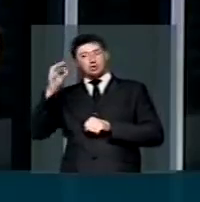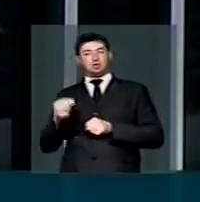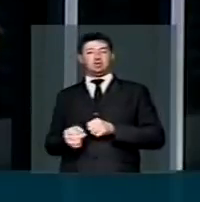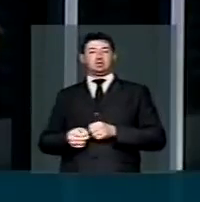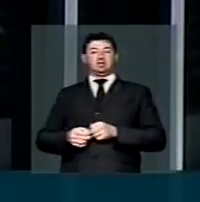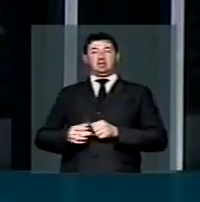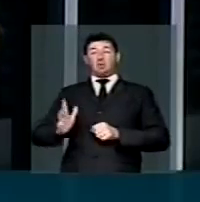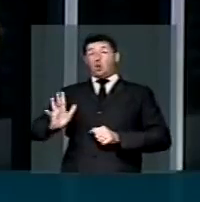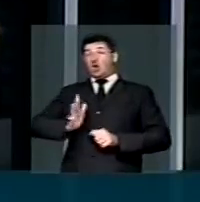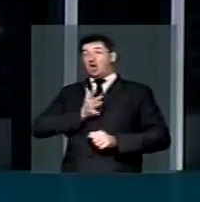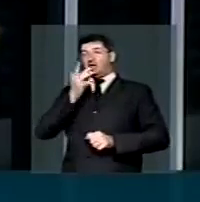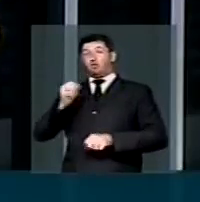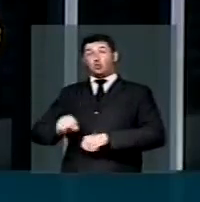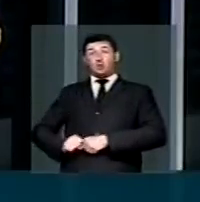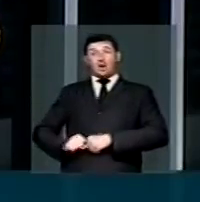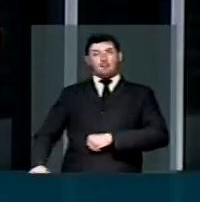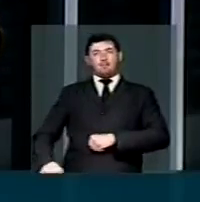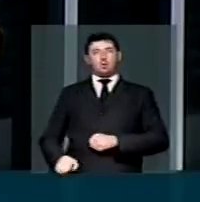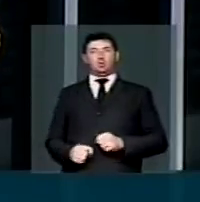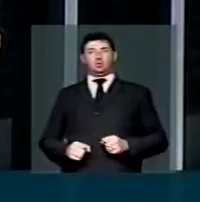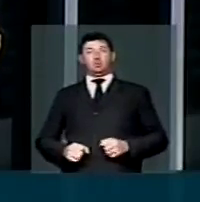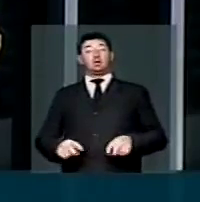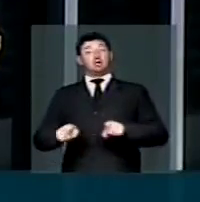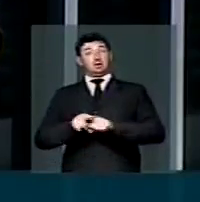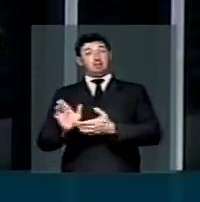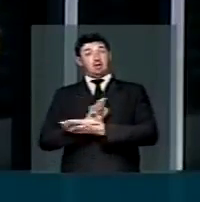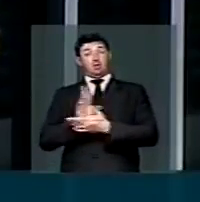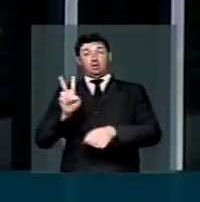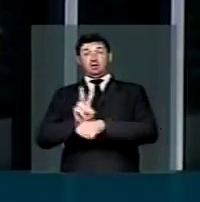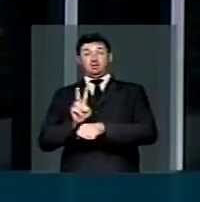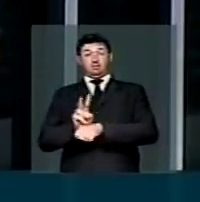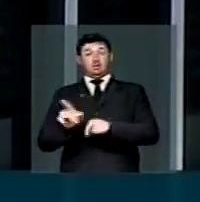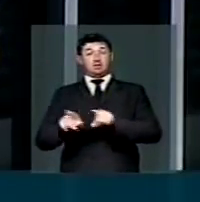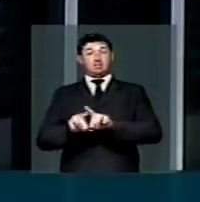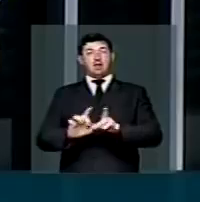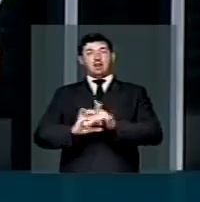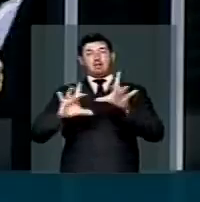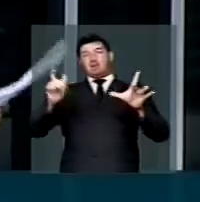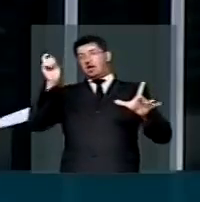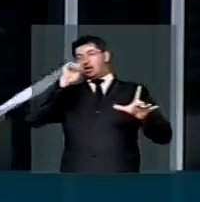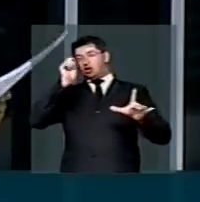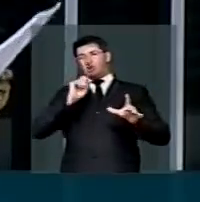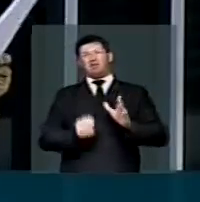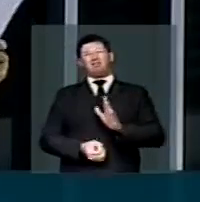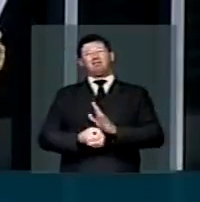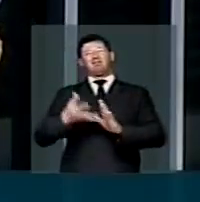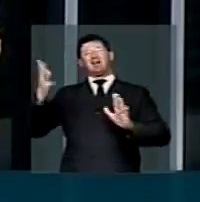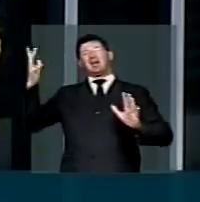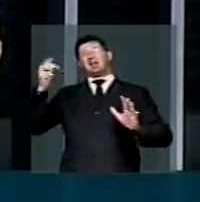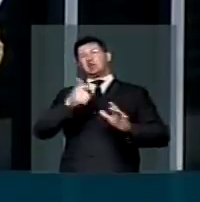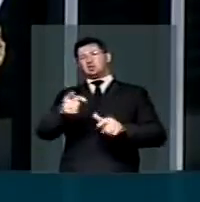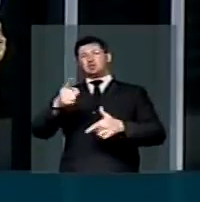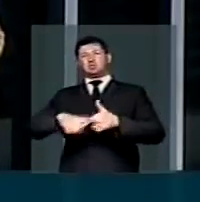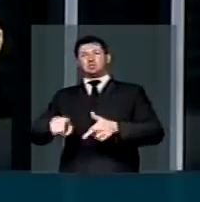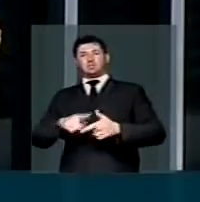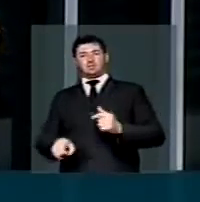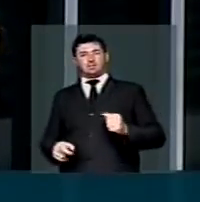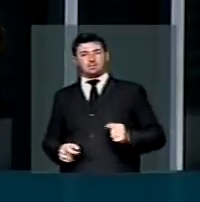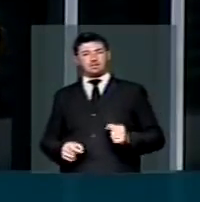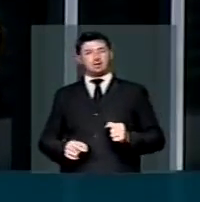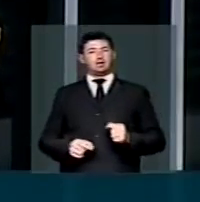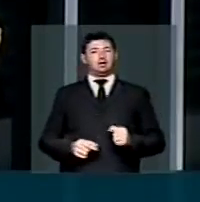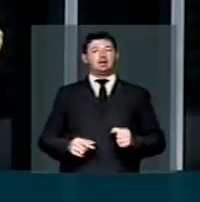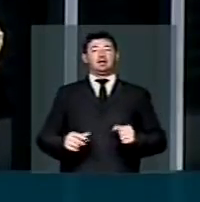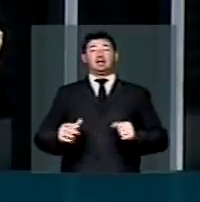na monstruosidade do aborto, sem falar que alguns defendem a liberação das drogas e tantas outras mazelas